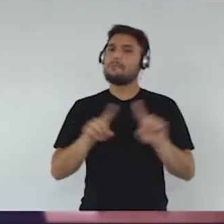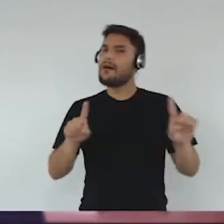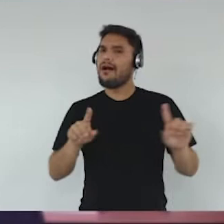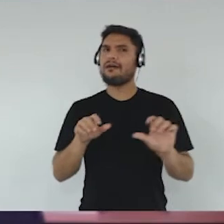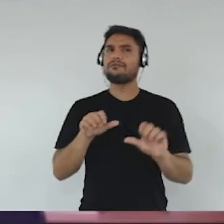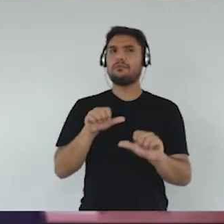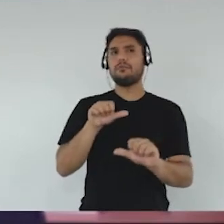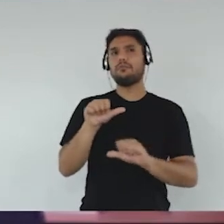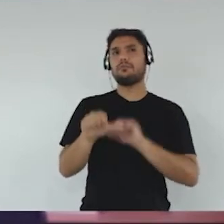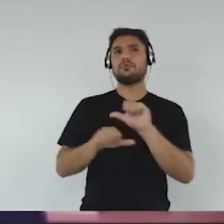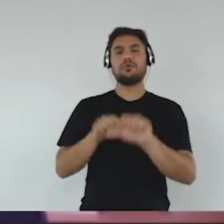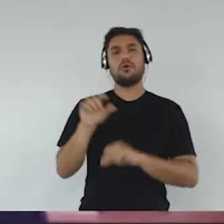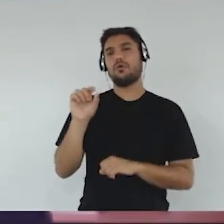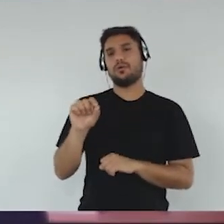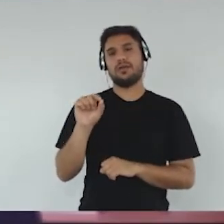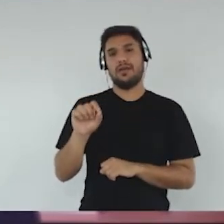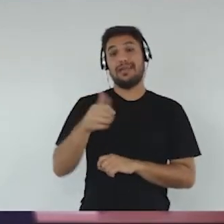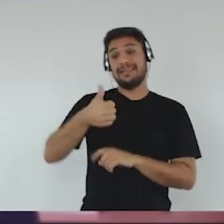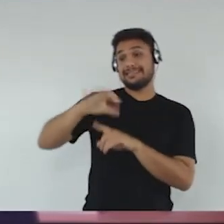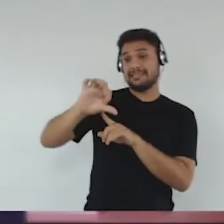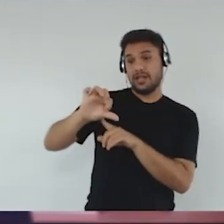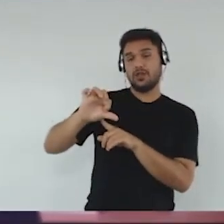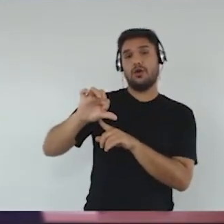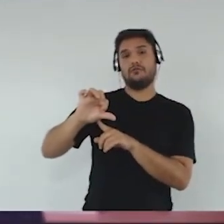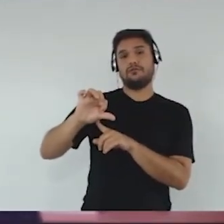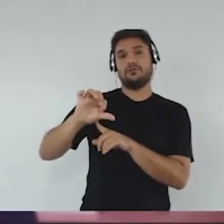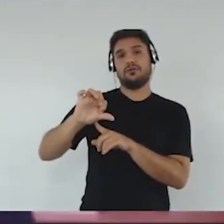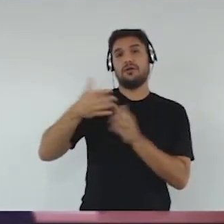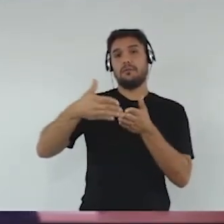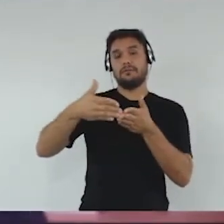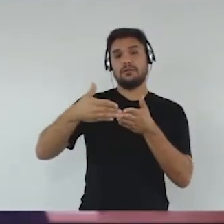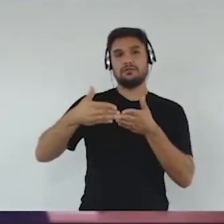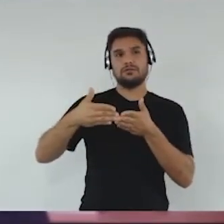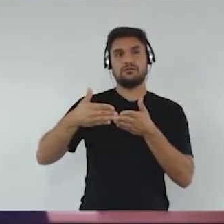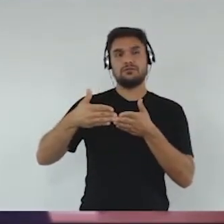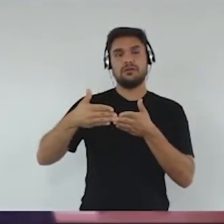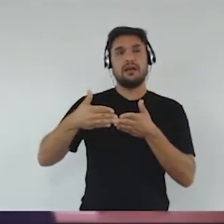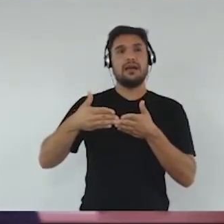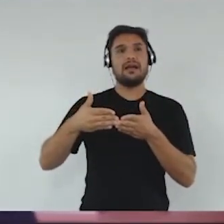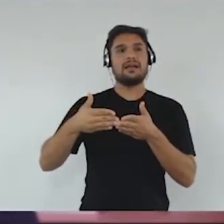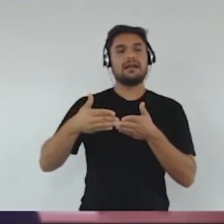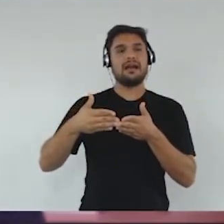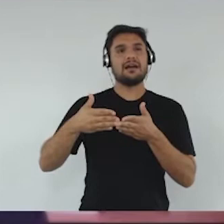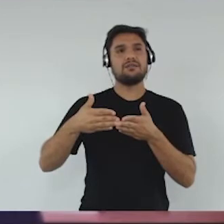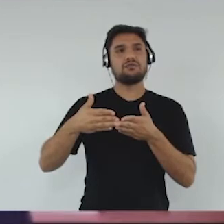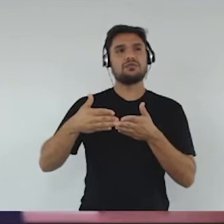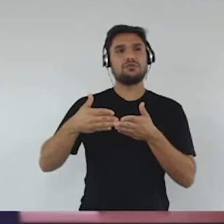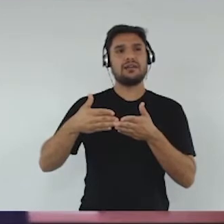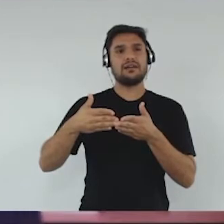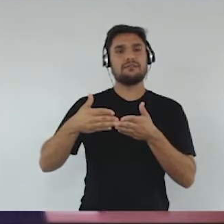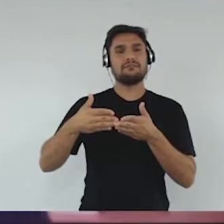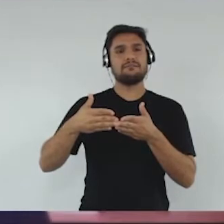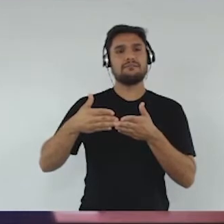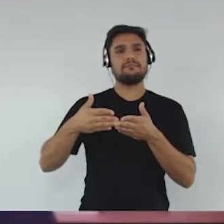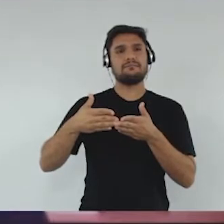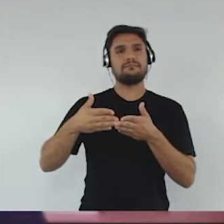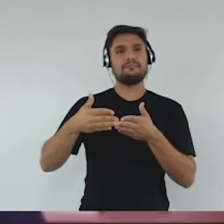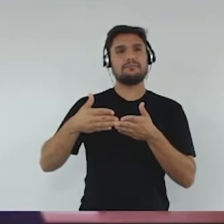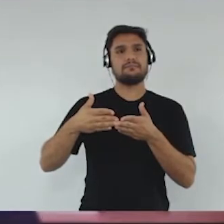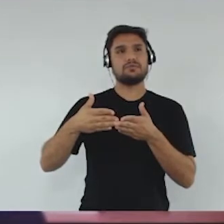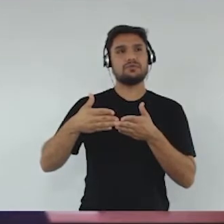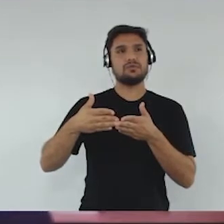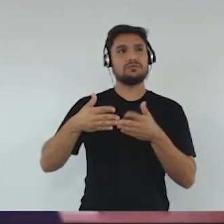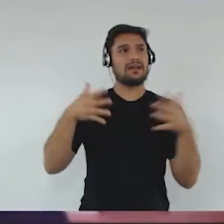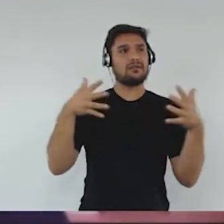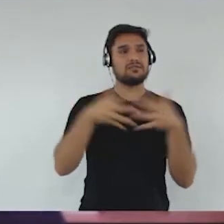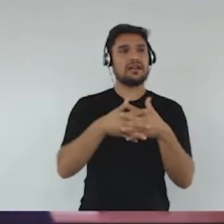mudou, sendo que de 19 casos, de fevereiro para cá, requerimento de árbitros de emergência das câmaras arbitrais. E no escritório específico do Brasil da CCI, existe